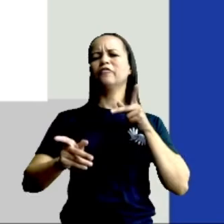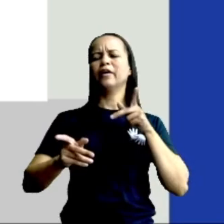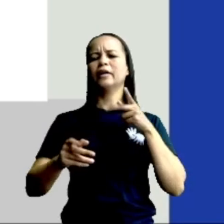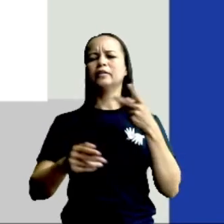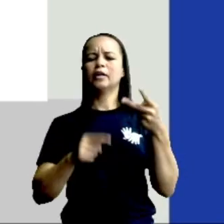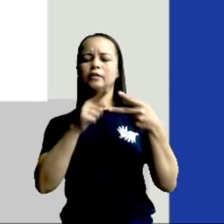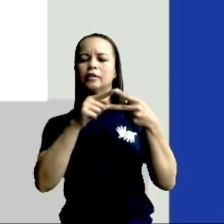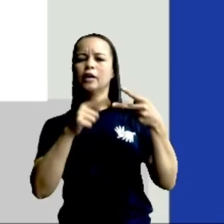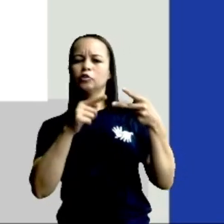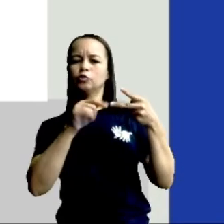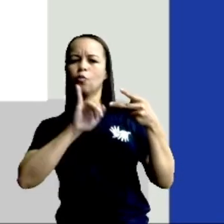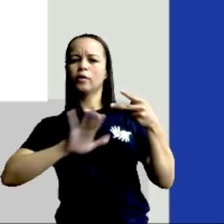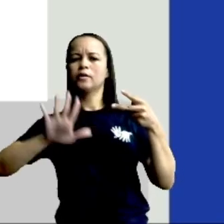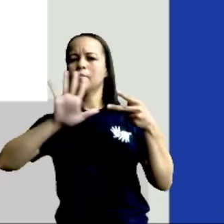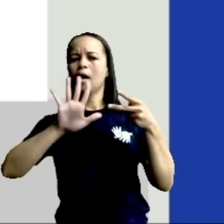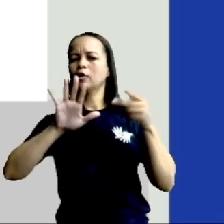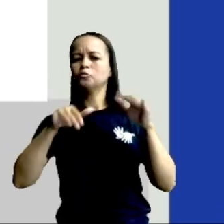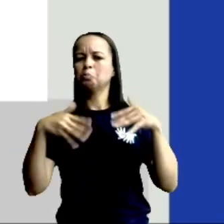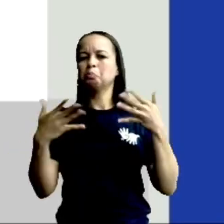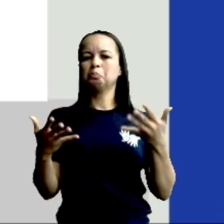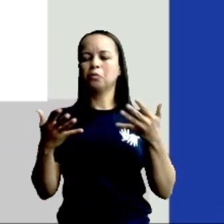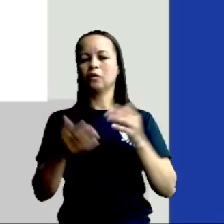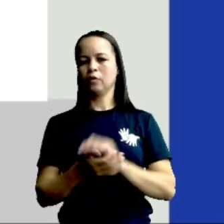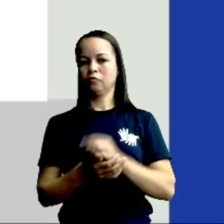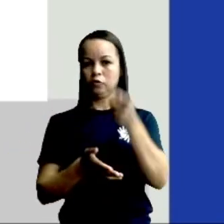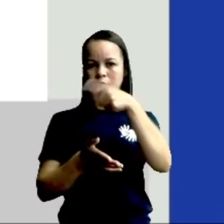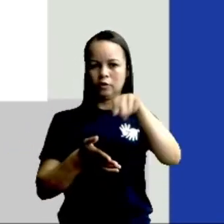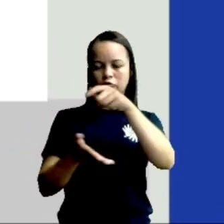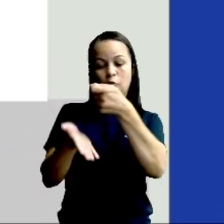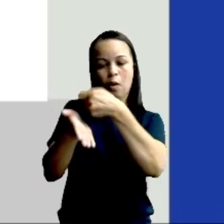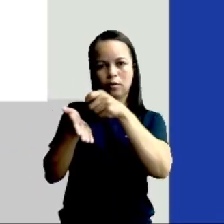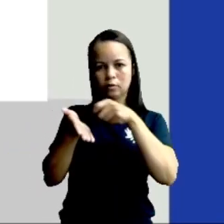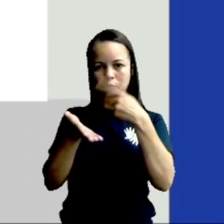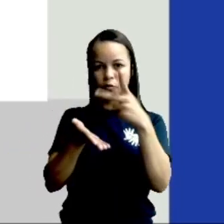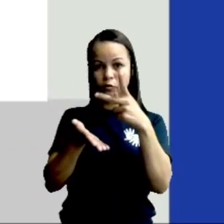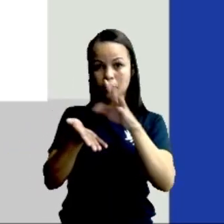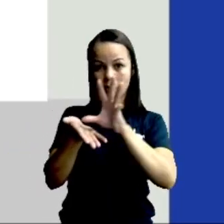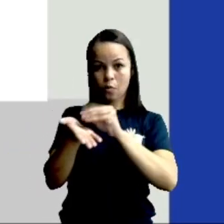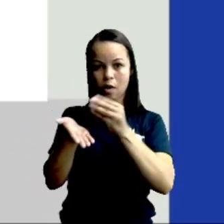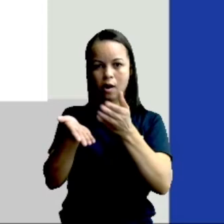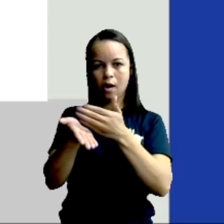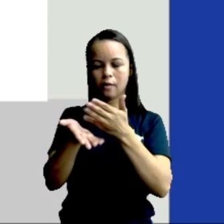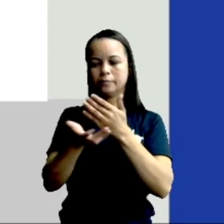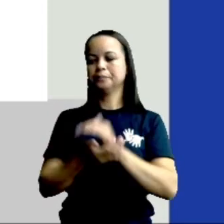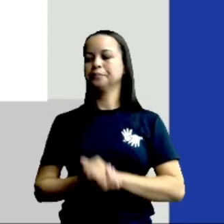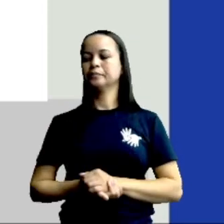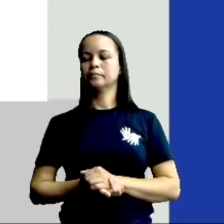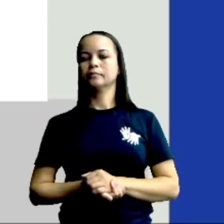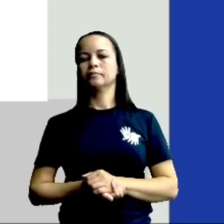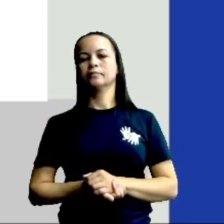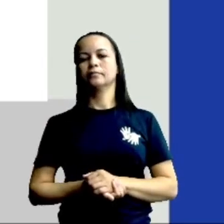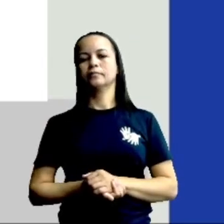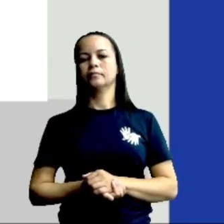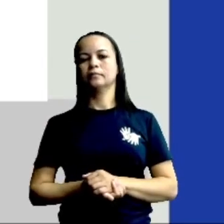duas paisagens? Vai anotar aí no seu caderninho, viu? Qual é a diferença entre as duas